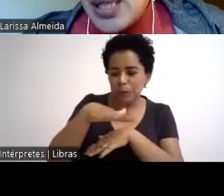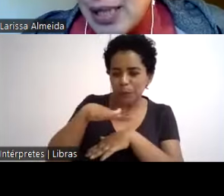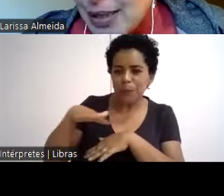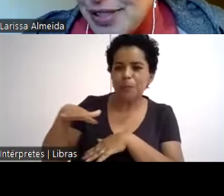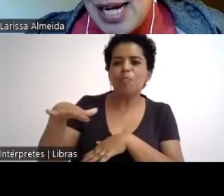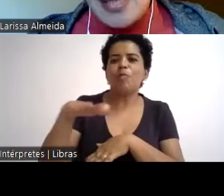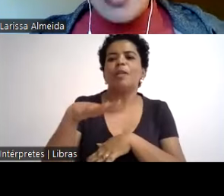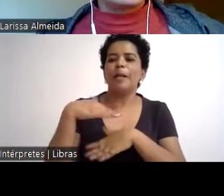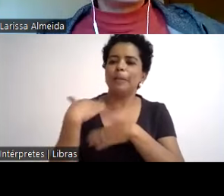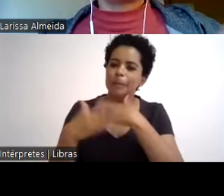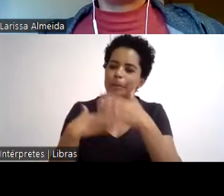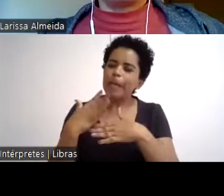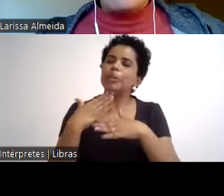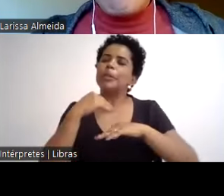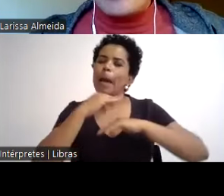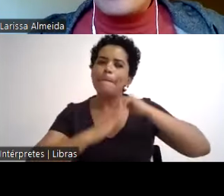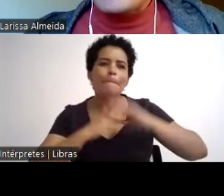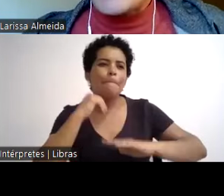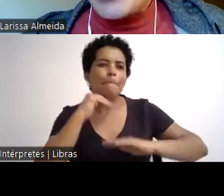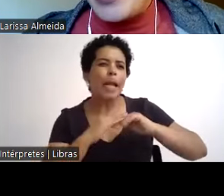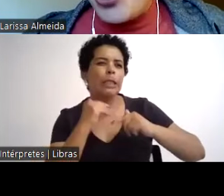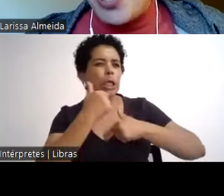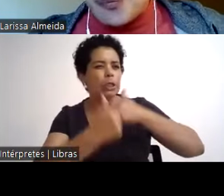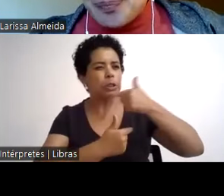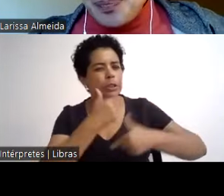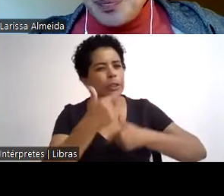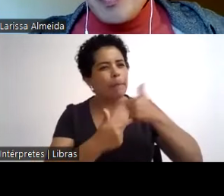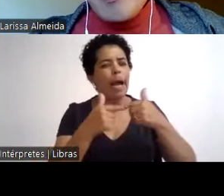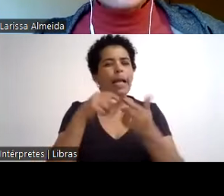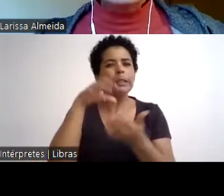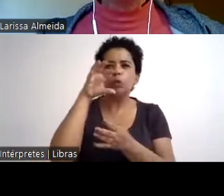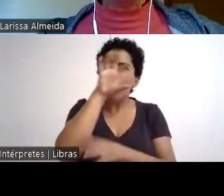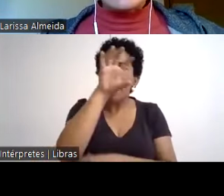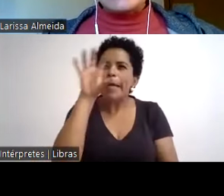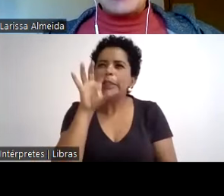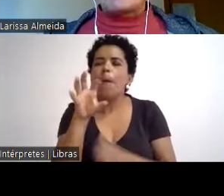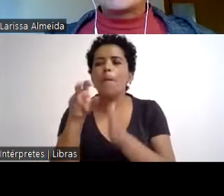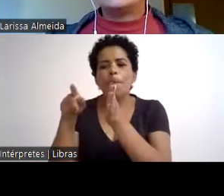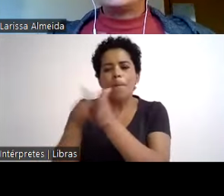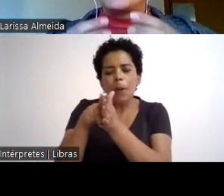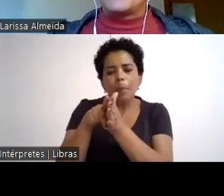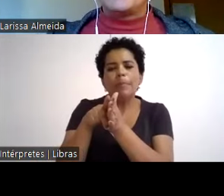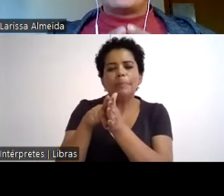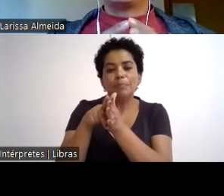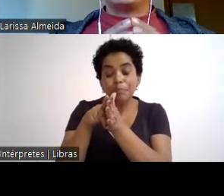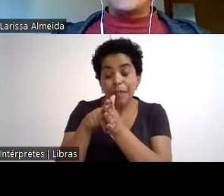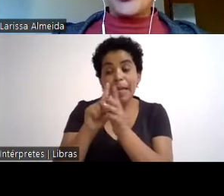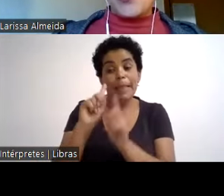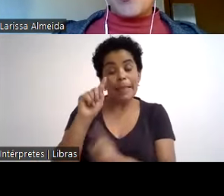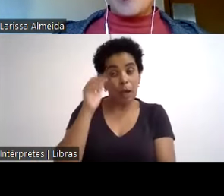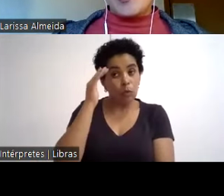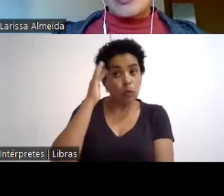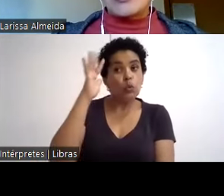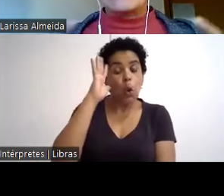avanço naquela atividade, que deseja ver o avanço naquela região. E aí, a partir do sonho de